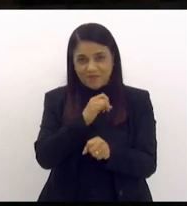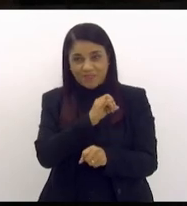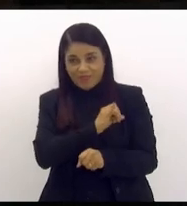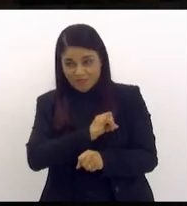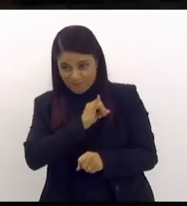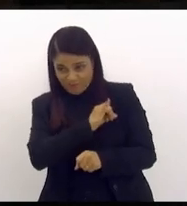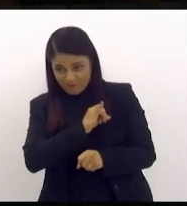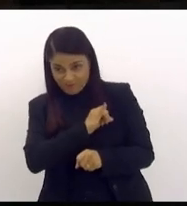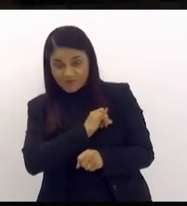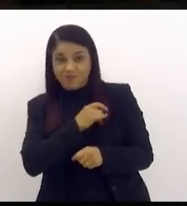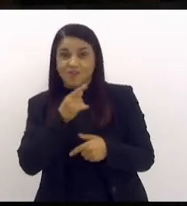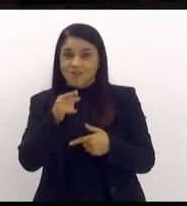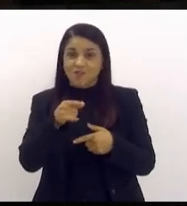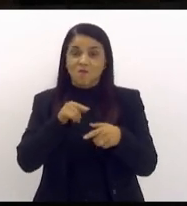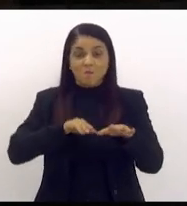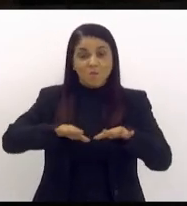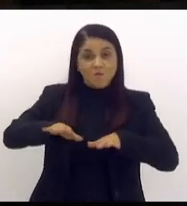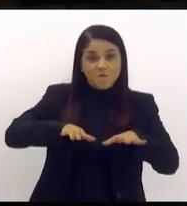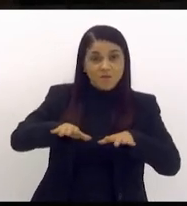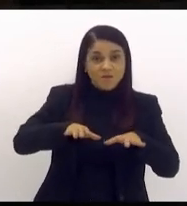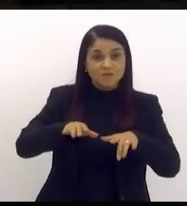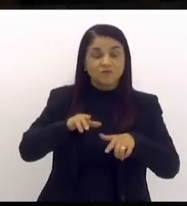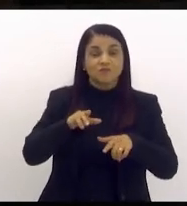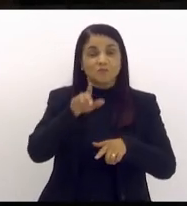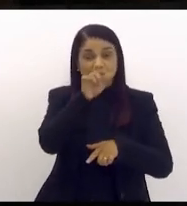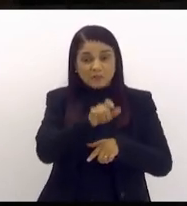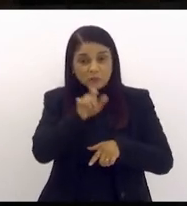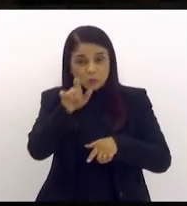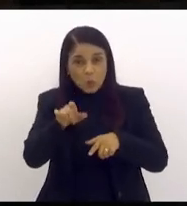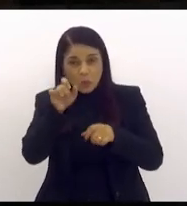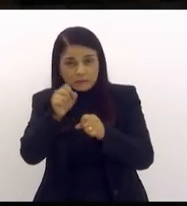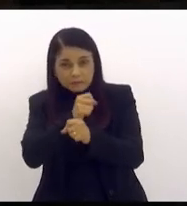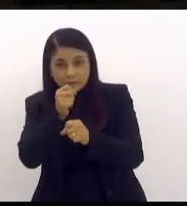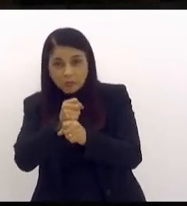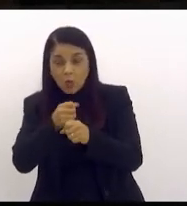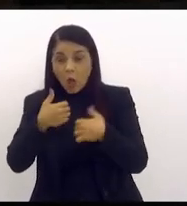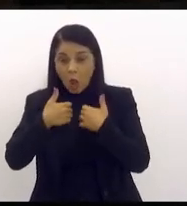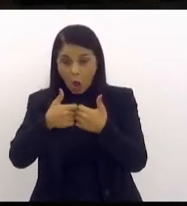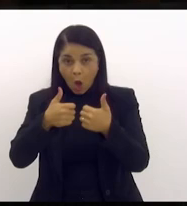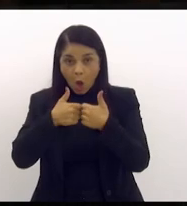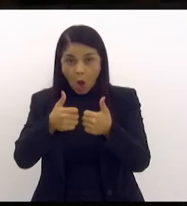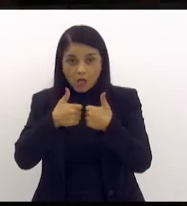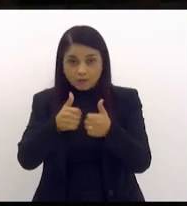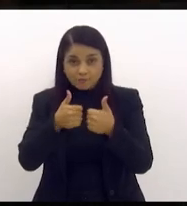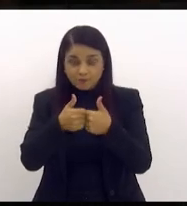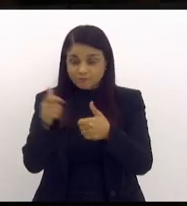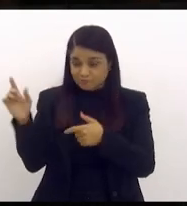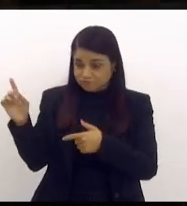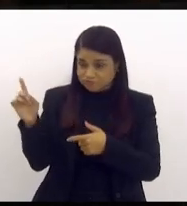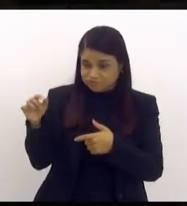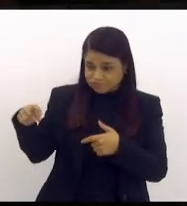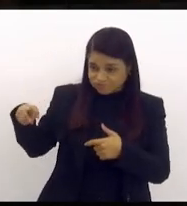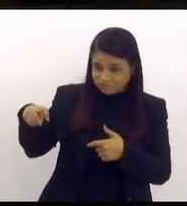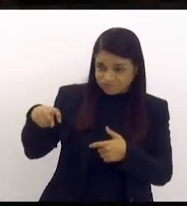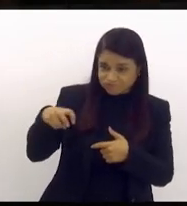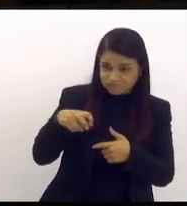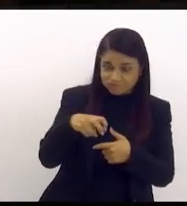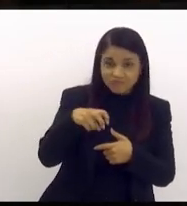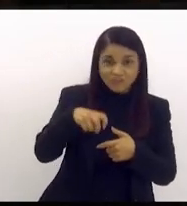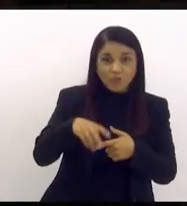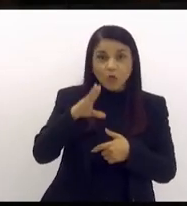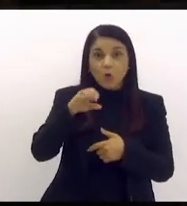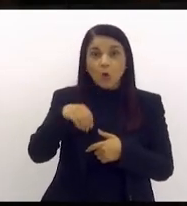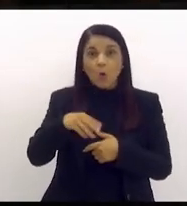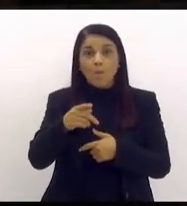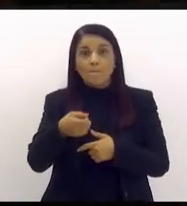vê aquela movimentação de pessoas trabalhando vê a quantidade de homens fretado chegando no Comper gaslub hoje a gente fica